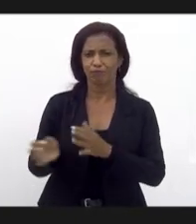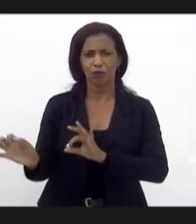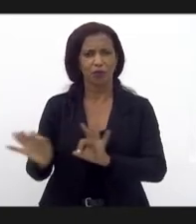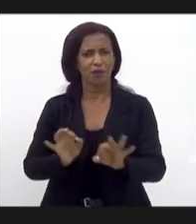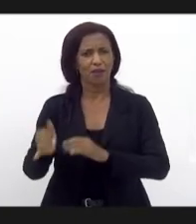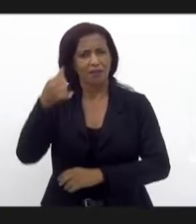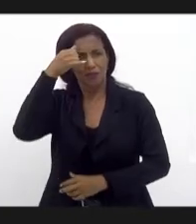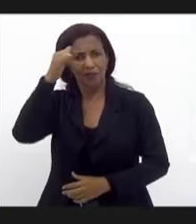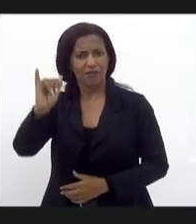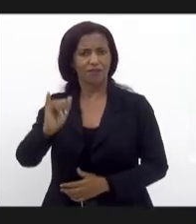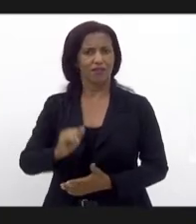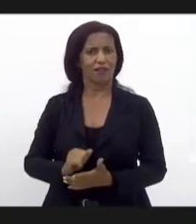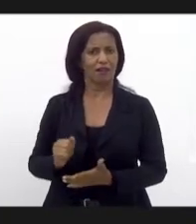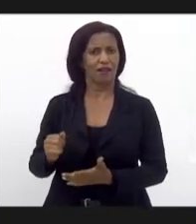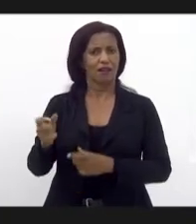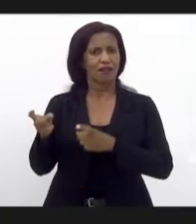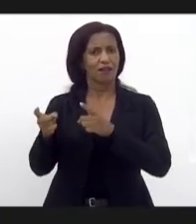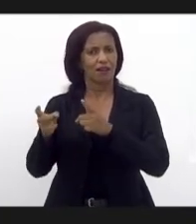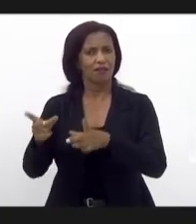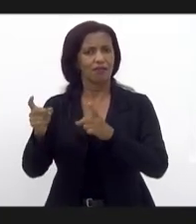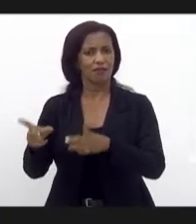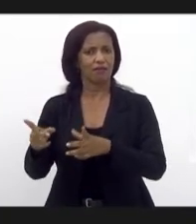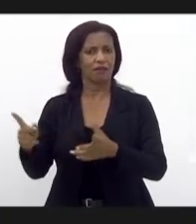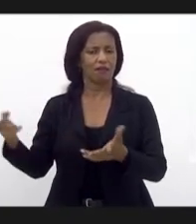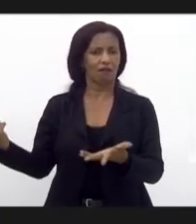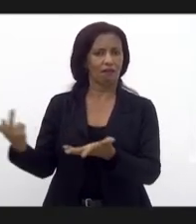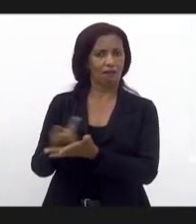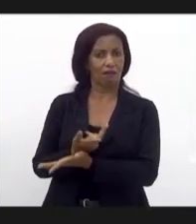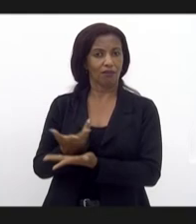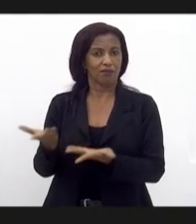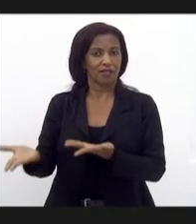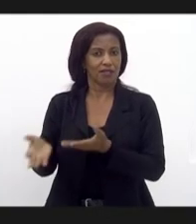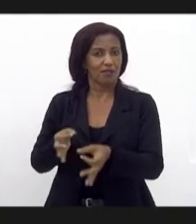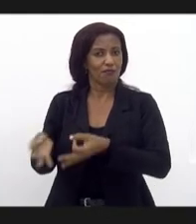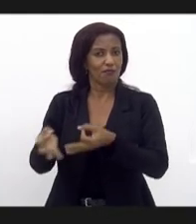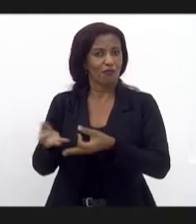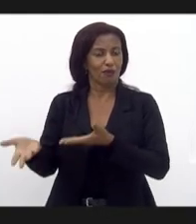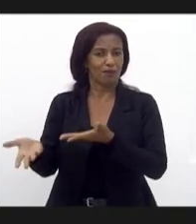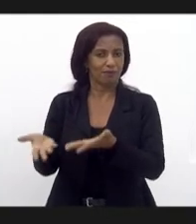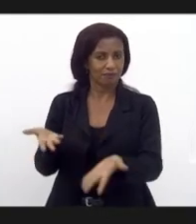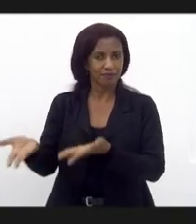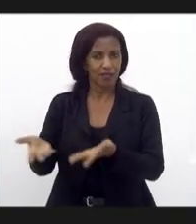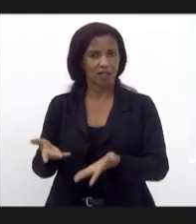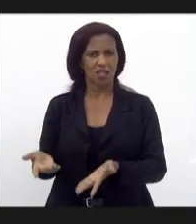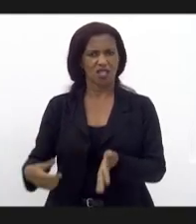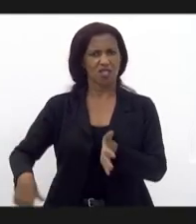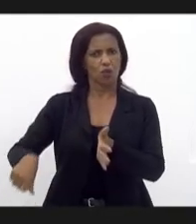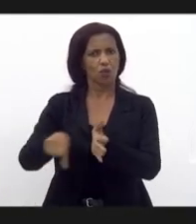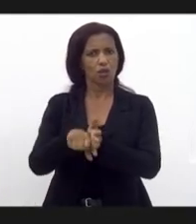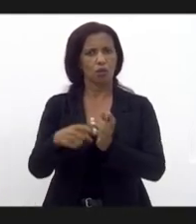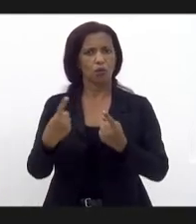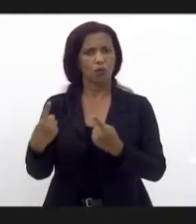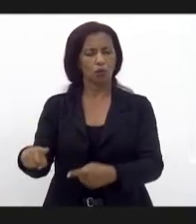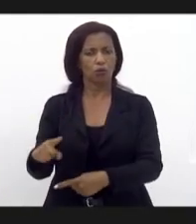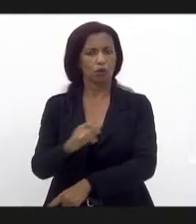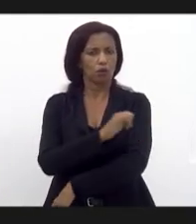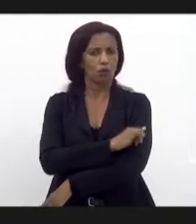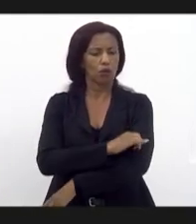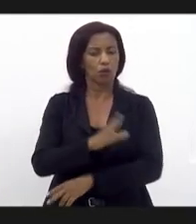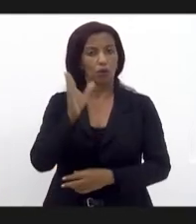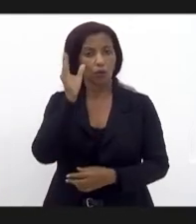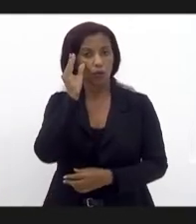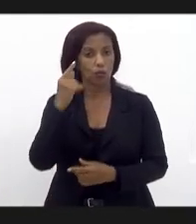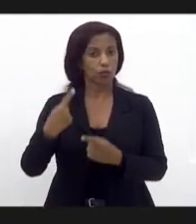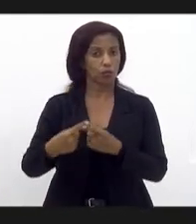temos que evitar que a concessão do aeroporto Santos Dumont se dê da maneira que está se dando. Isso é um crime contra o Rio de Janeiro. É curioso,